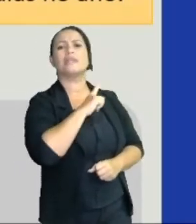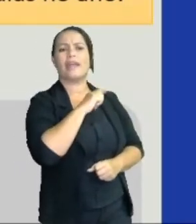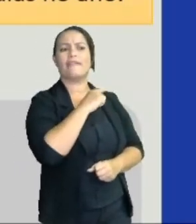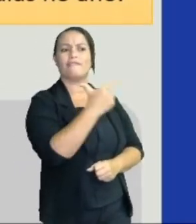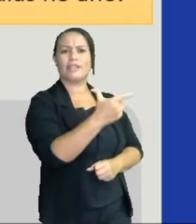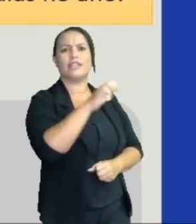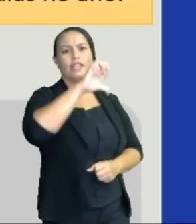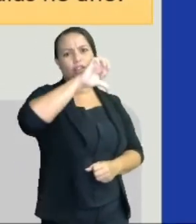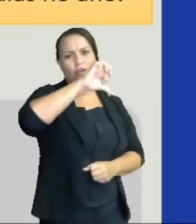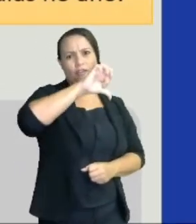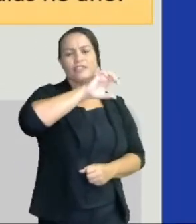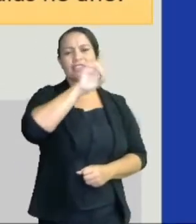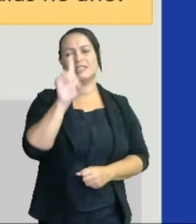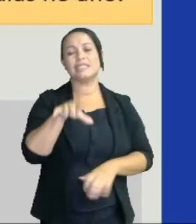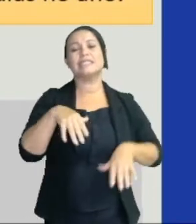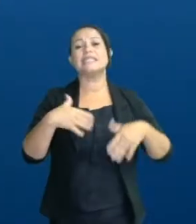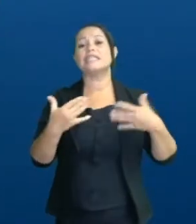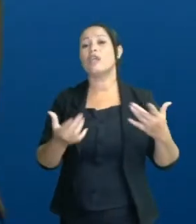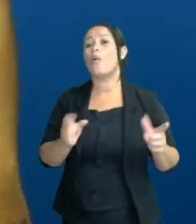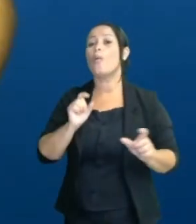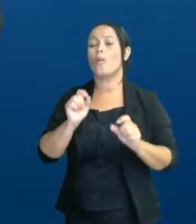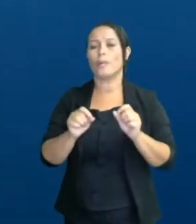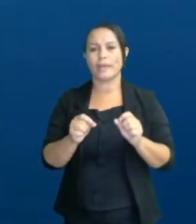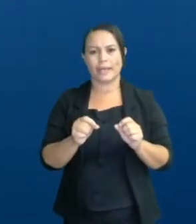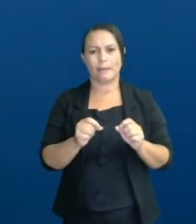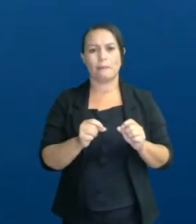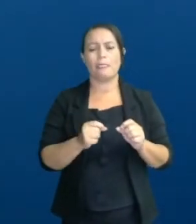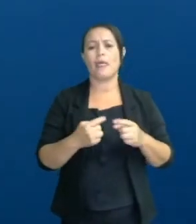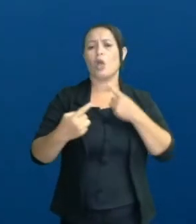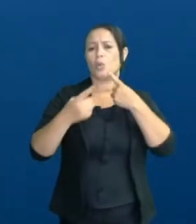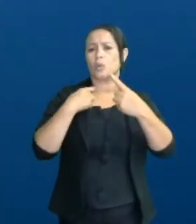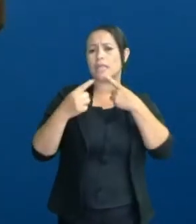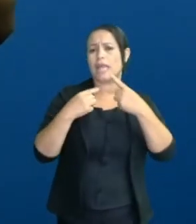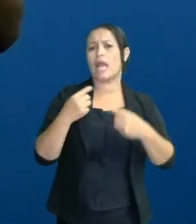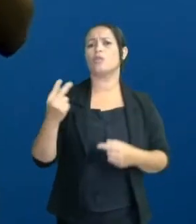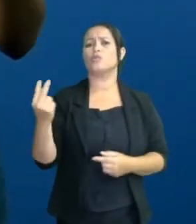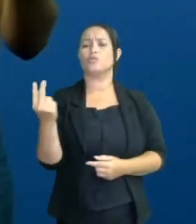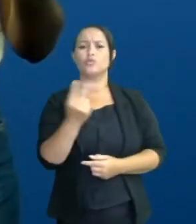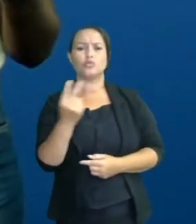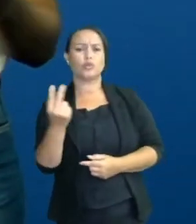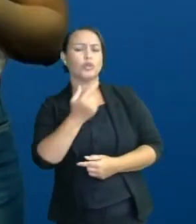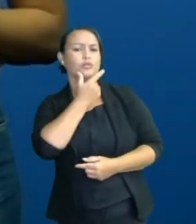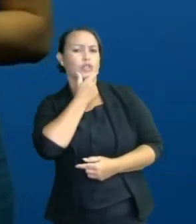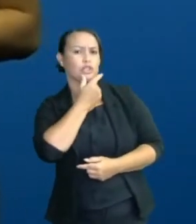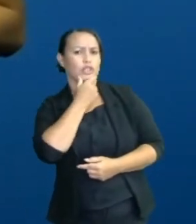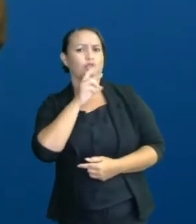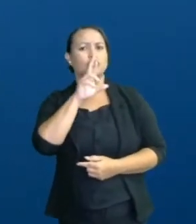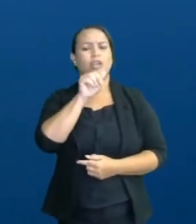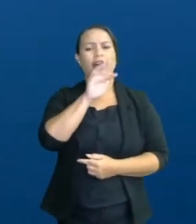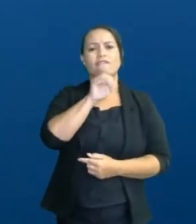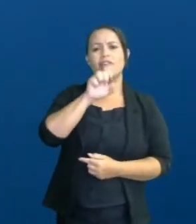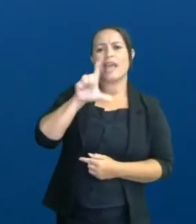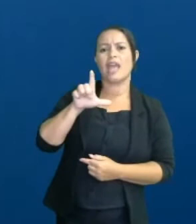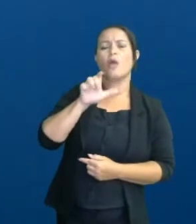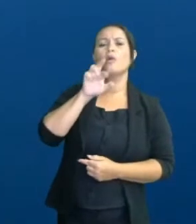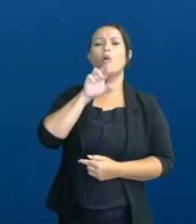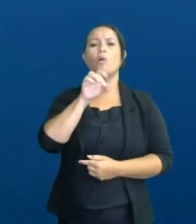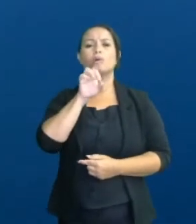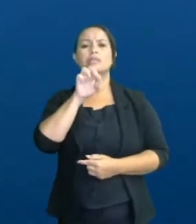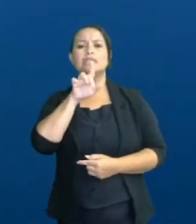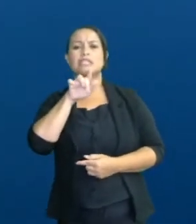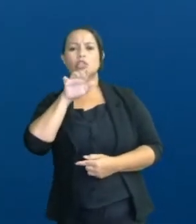dias. Então, ó, através desse diálogo entre Rafael e Rodrigo,